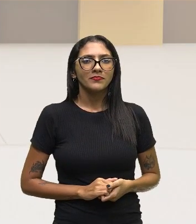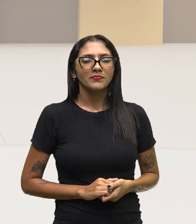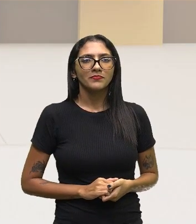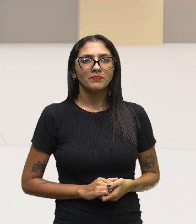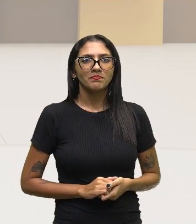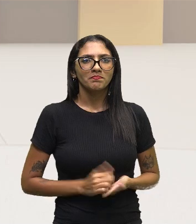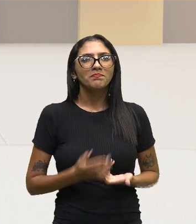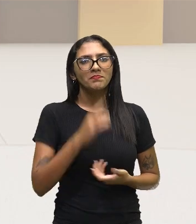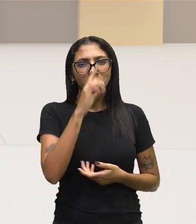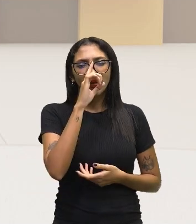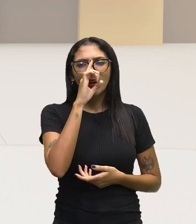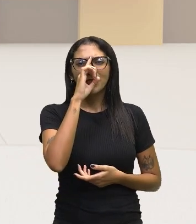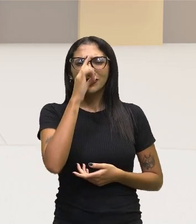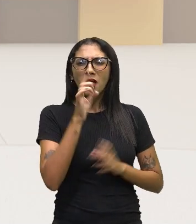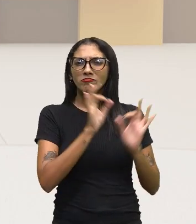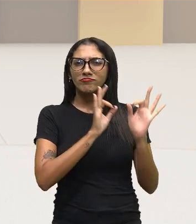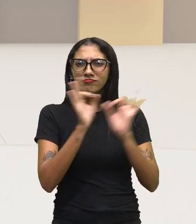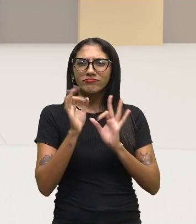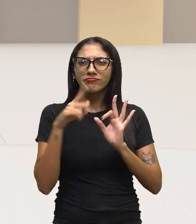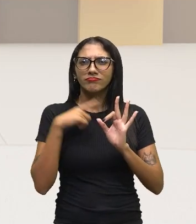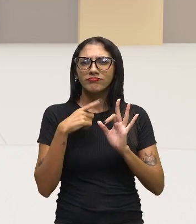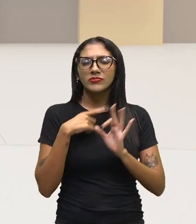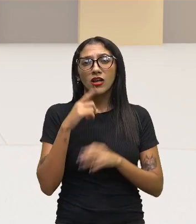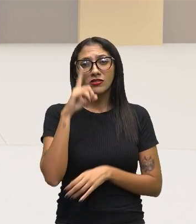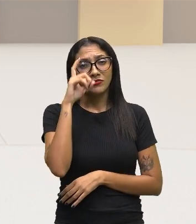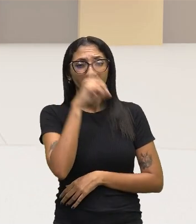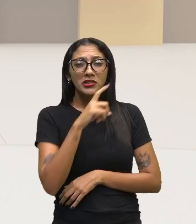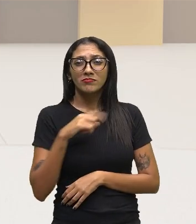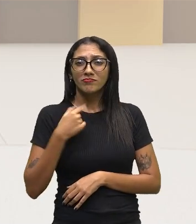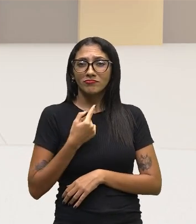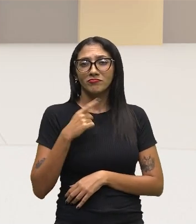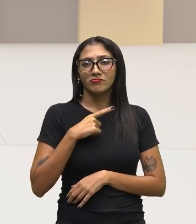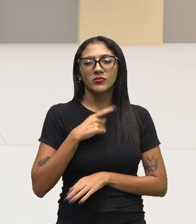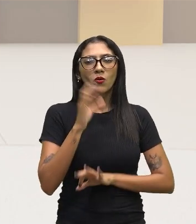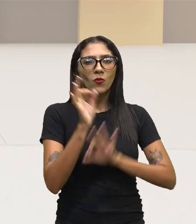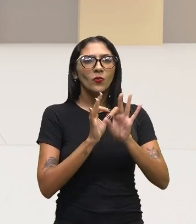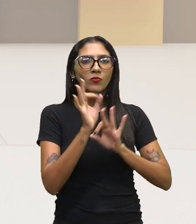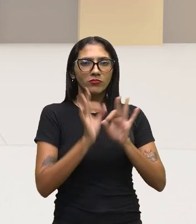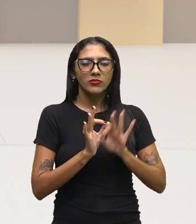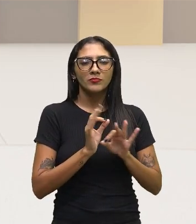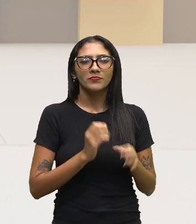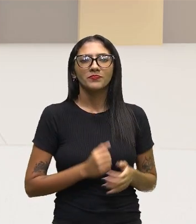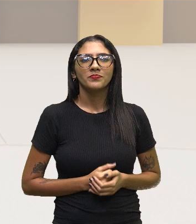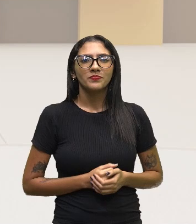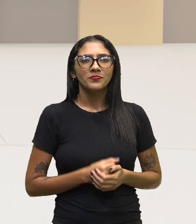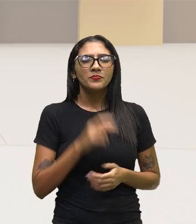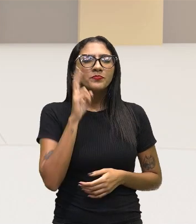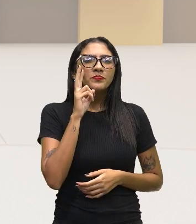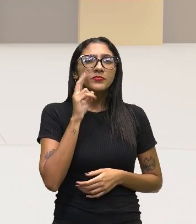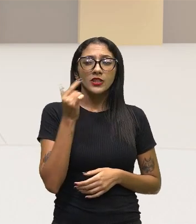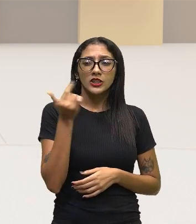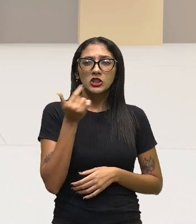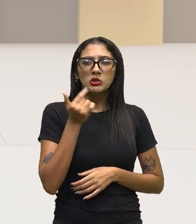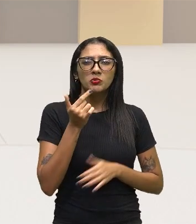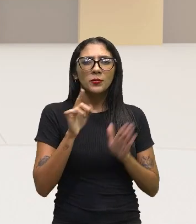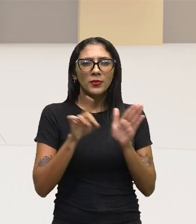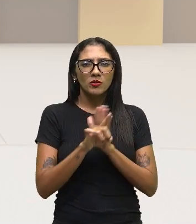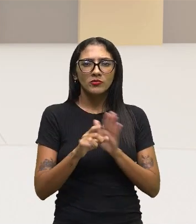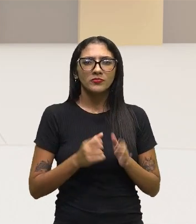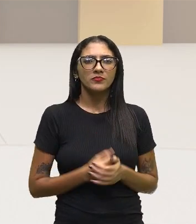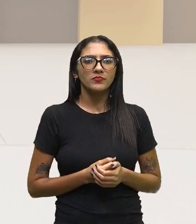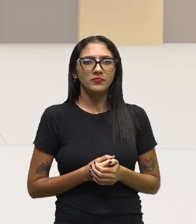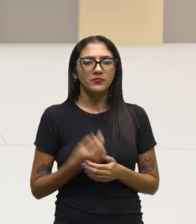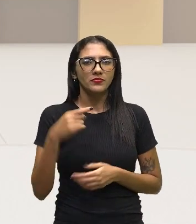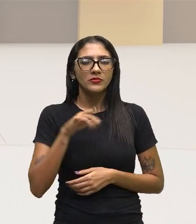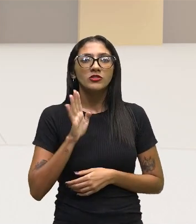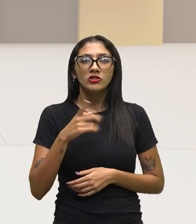Então, viram só? É bem difícil, né, a gente se planejar. E sobre aquela segunda pergunta lá, você já comprou